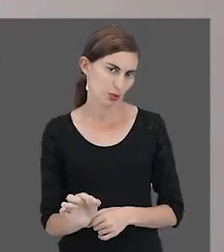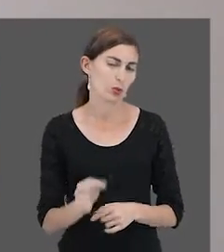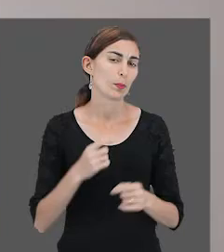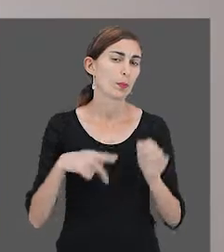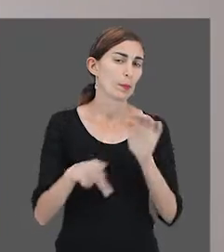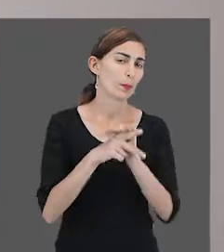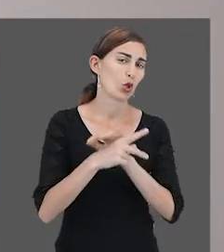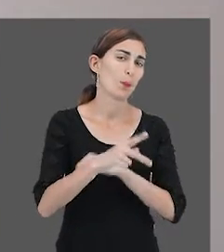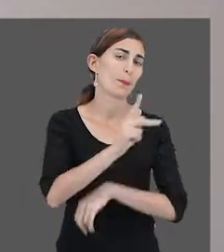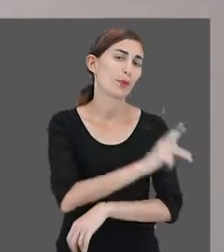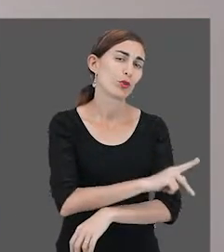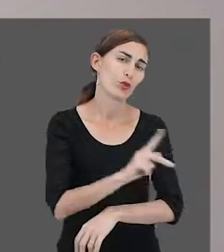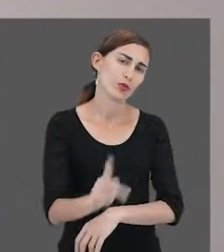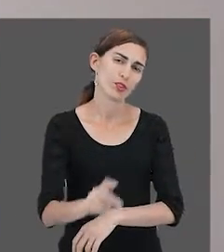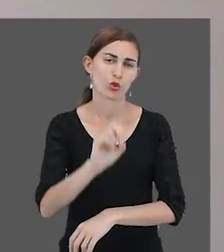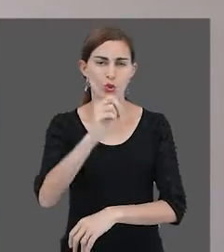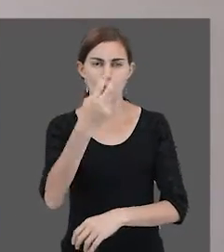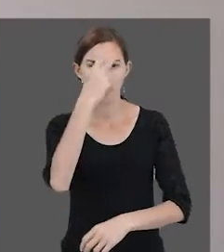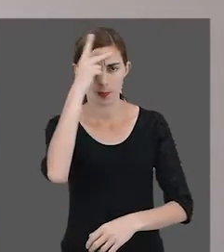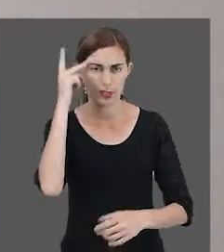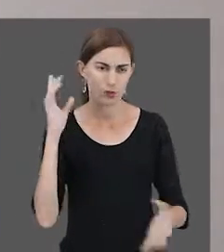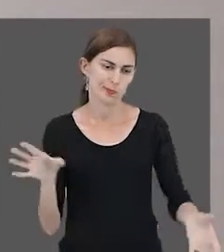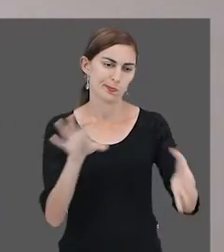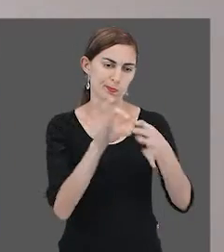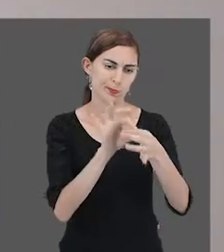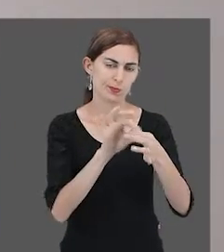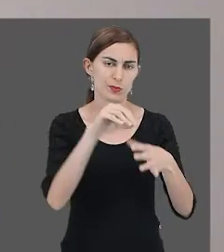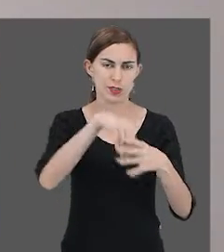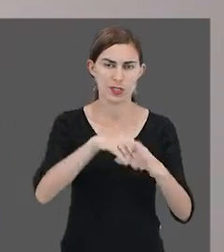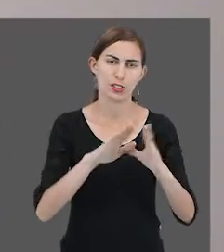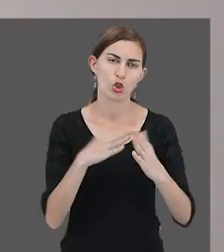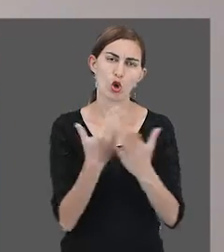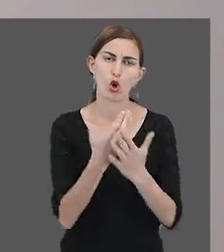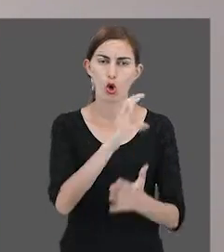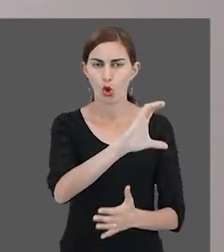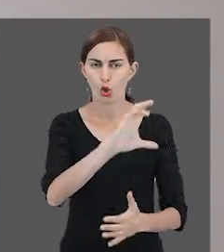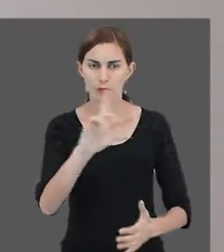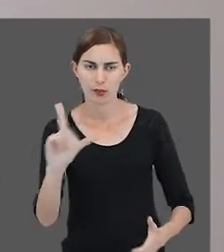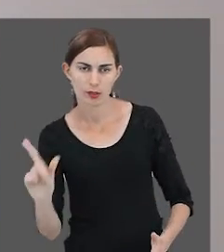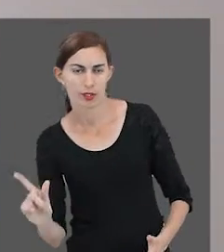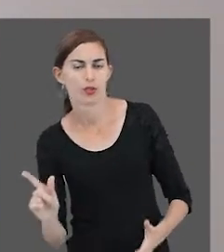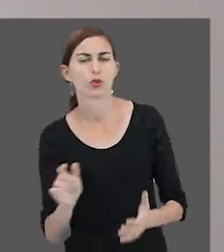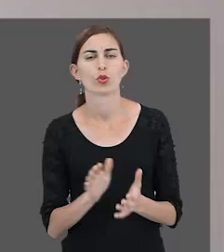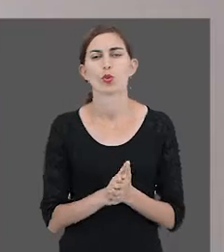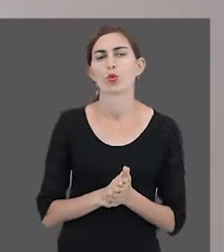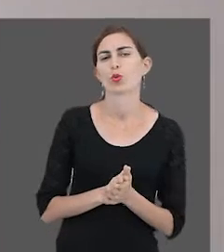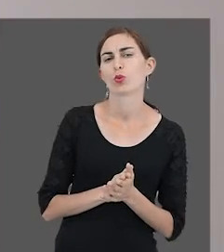que ser para professores ou pessoal vinculado na escola, coordenador,